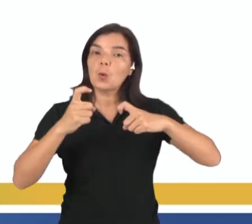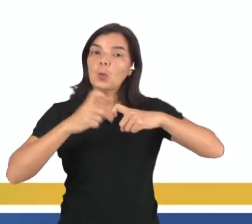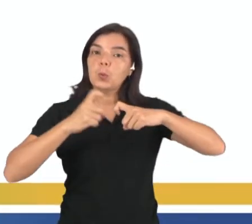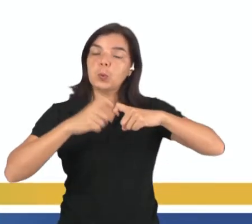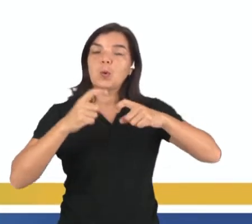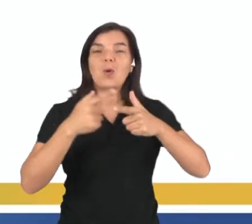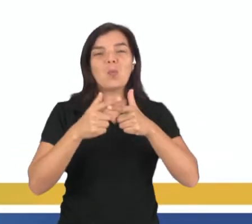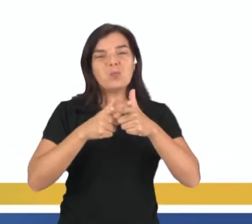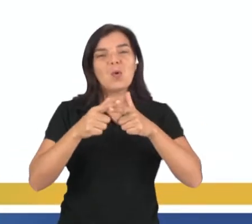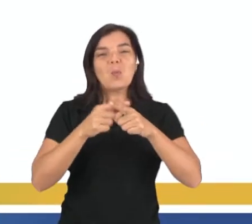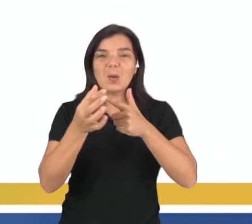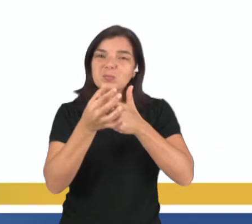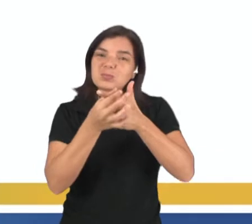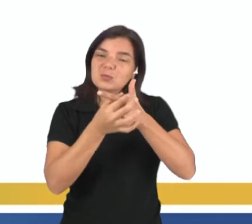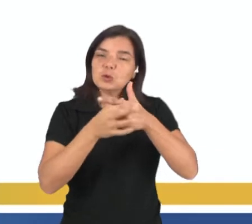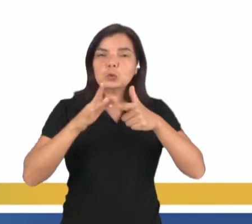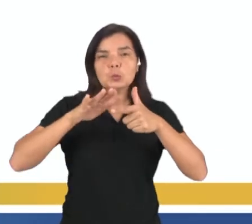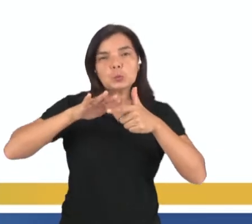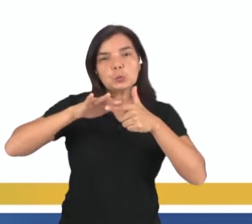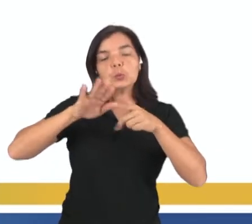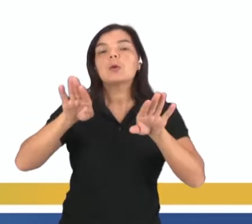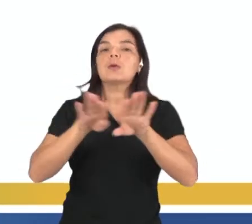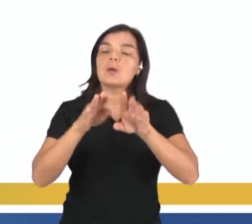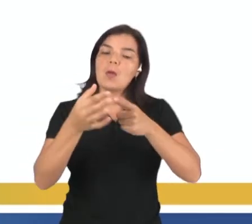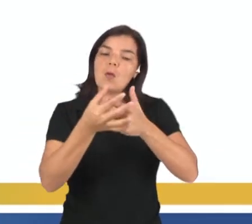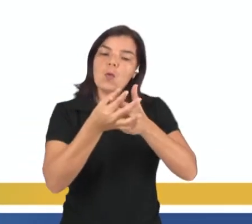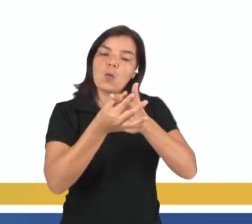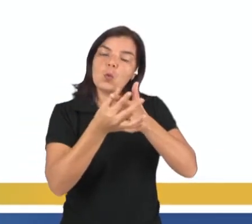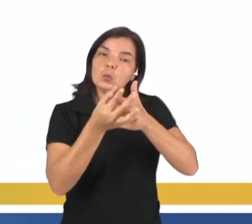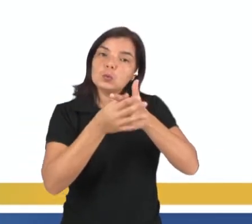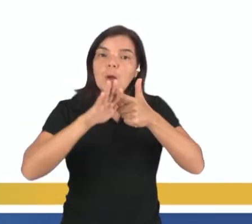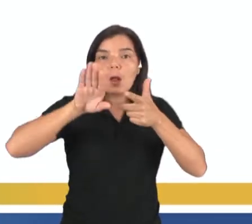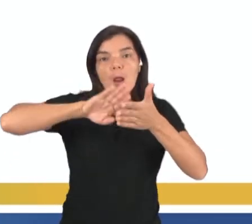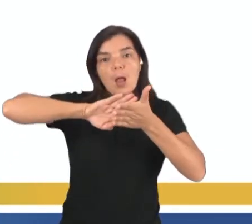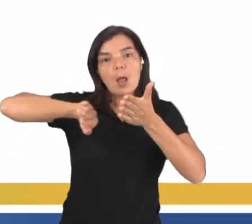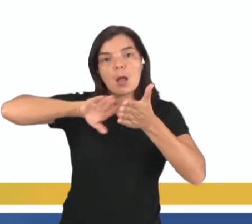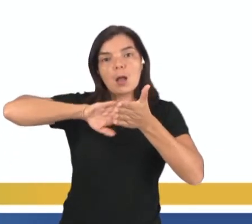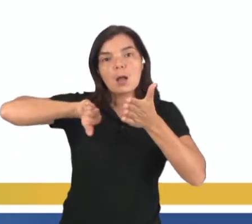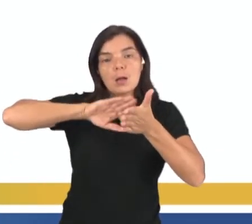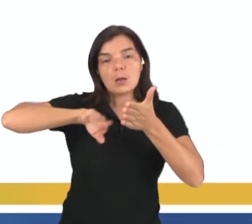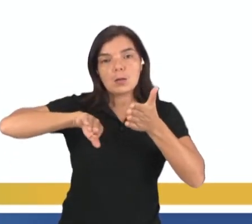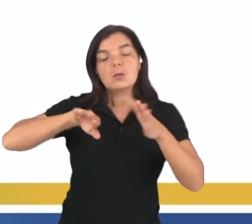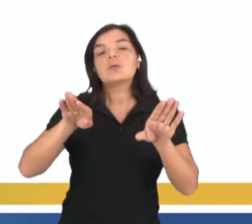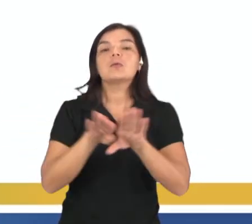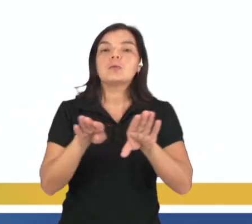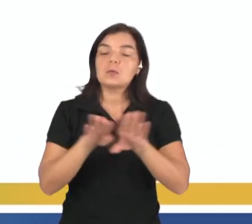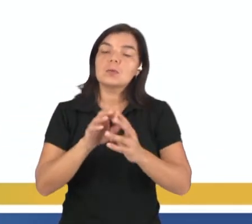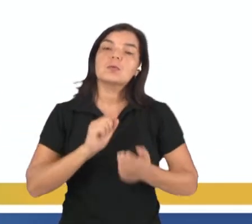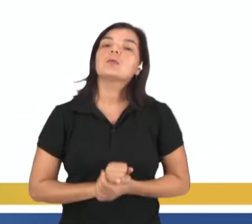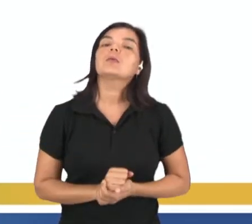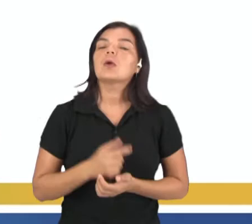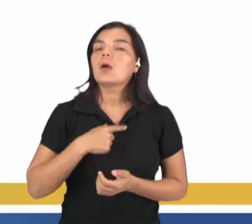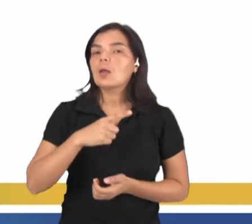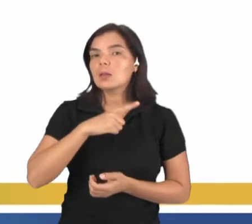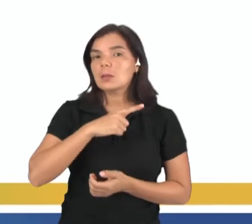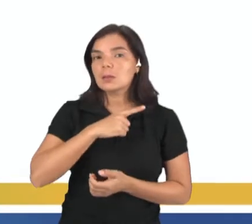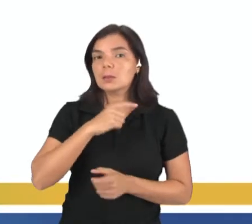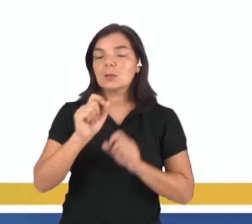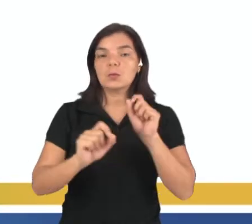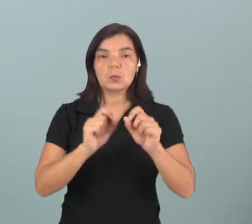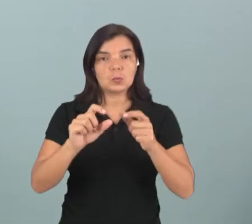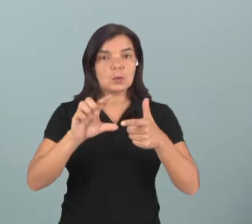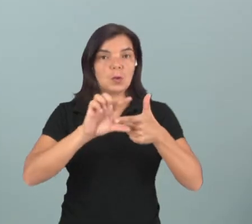infecções relacionadas ao pênis, e essa pele ela é retirada e passa a adquirir